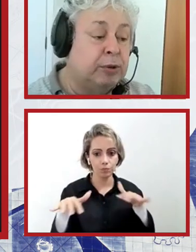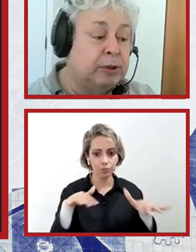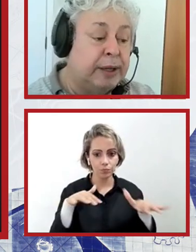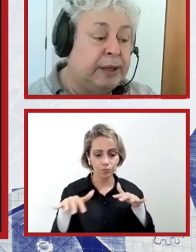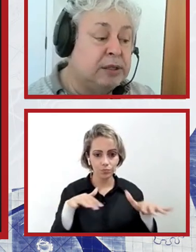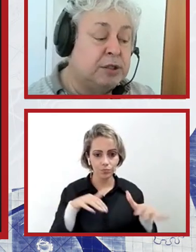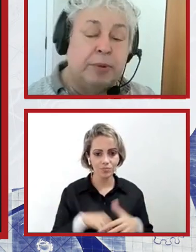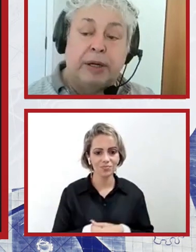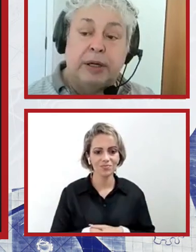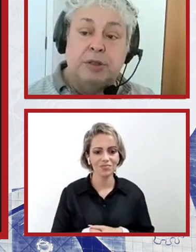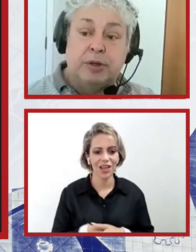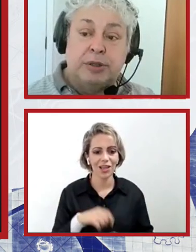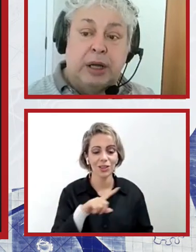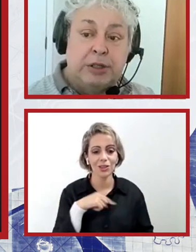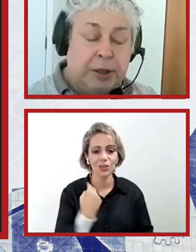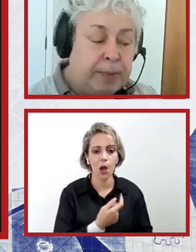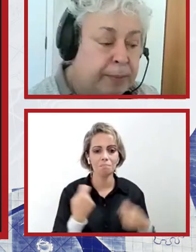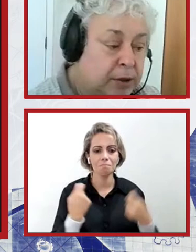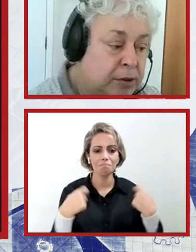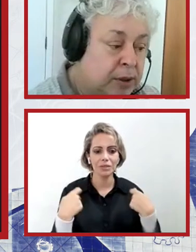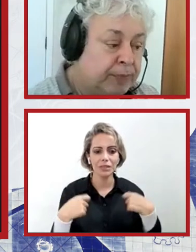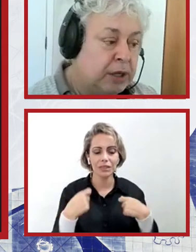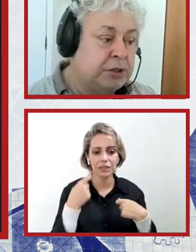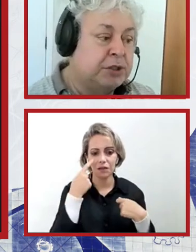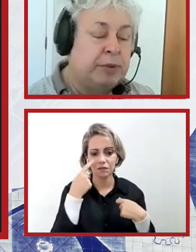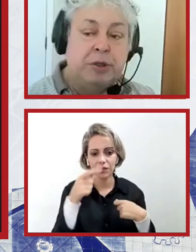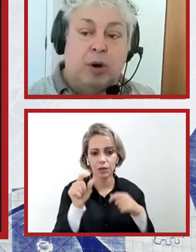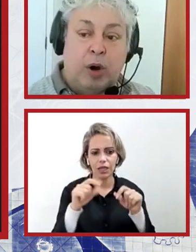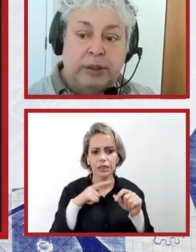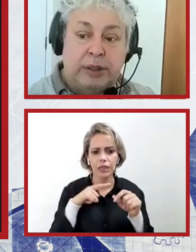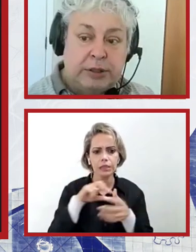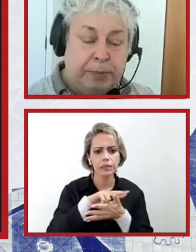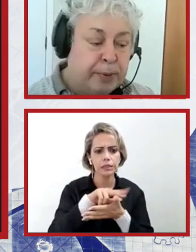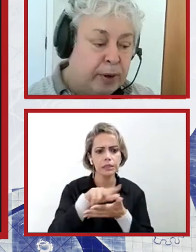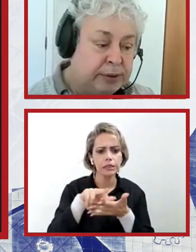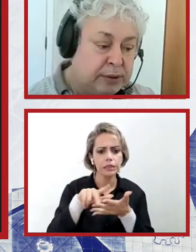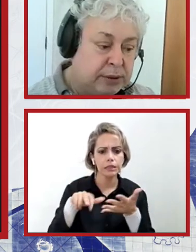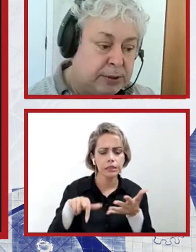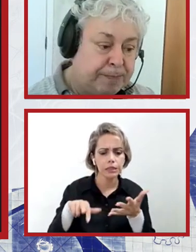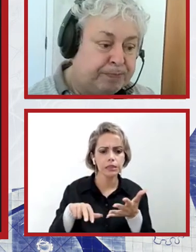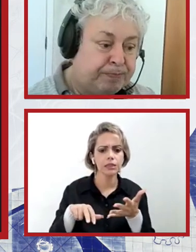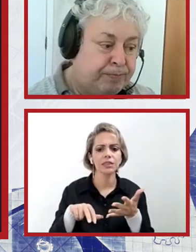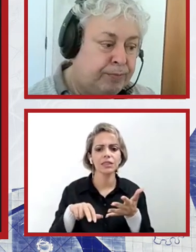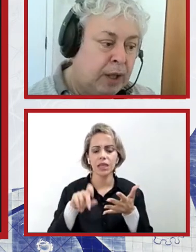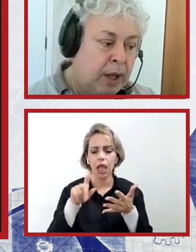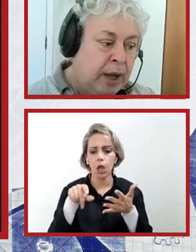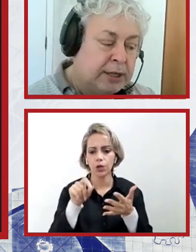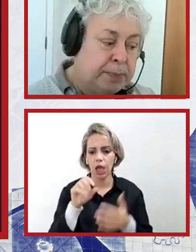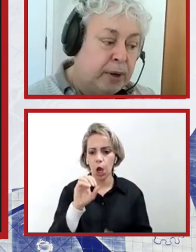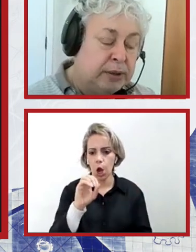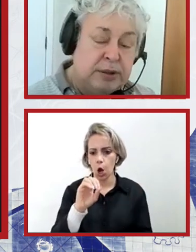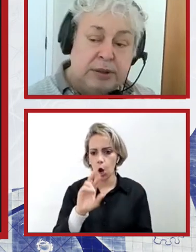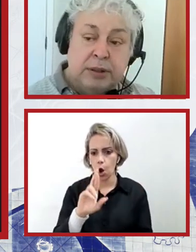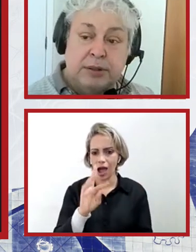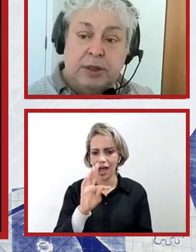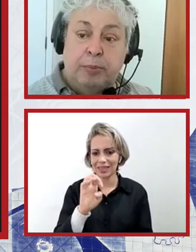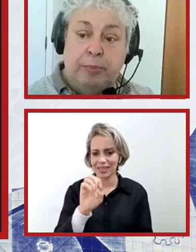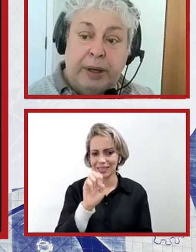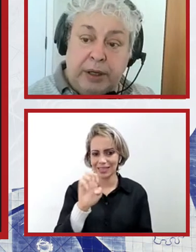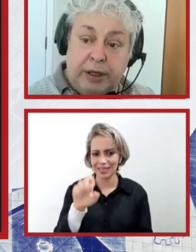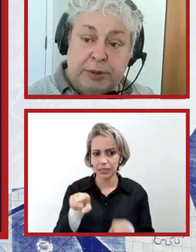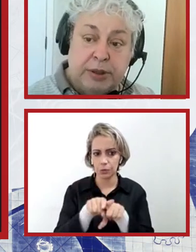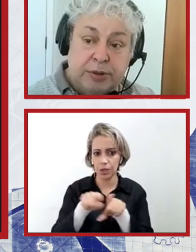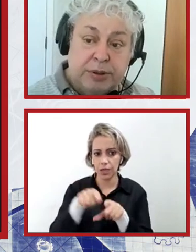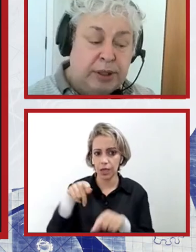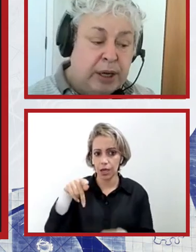nós temos que notar que existe uma grande quantidade de equipamentos, que a gente chama de órteses e próteses. As próteses